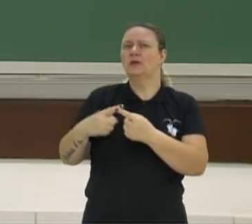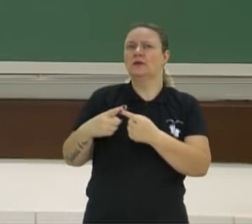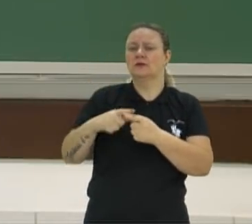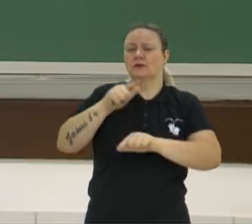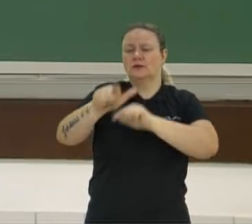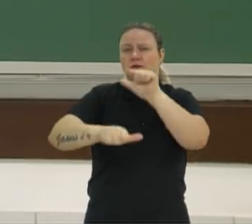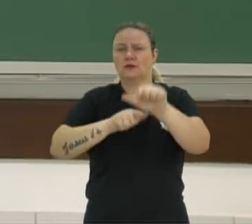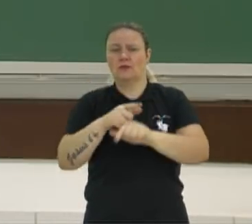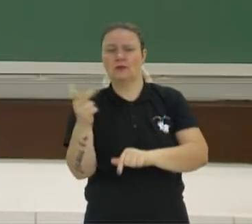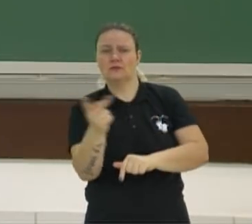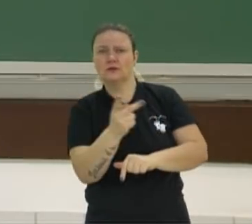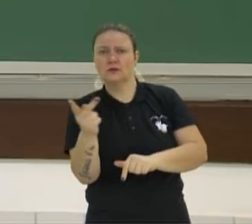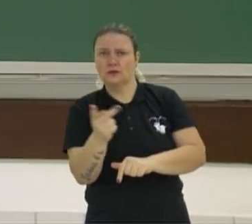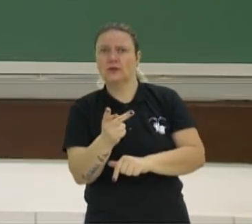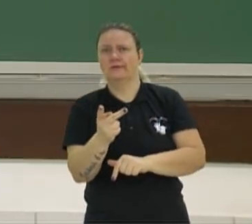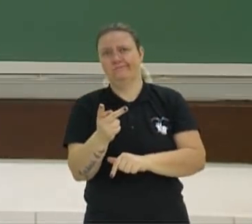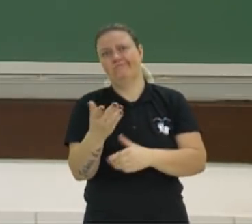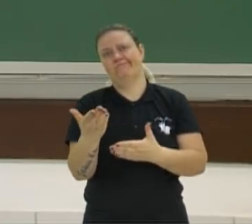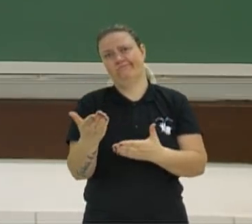a possibilidade de resposta.